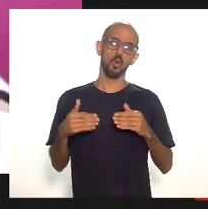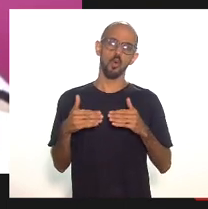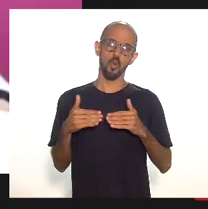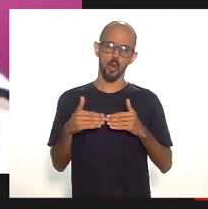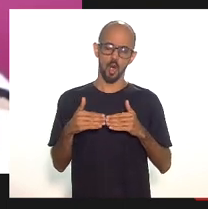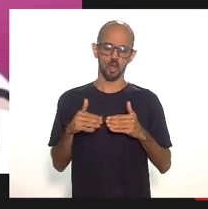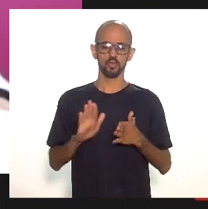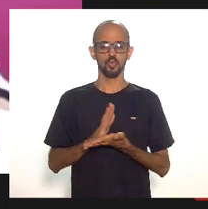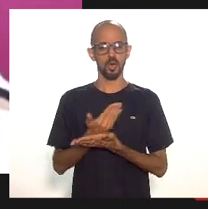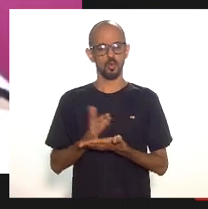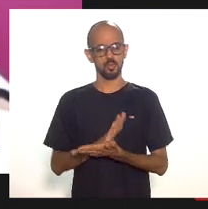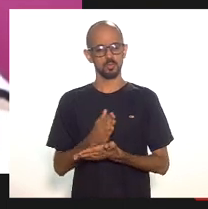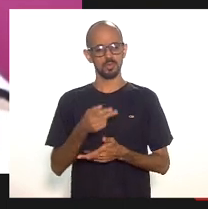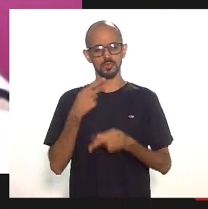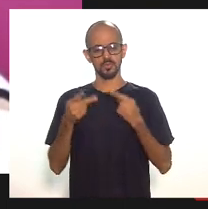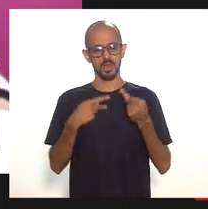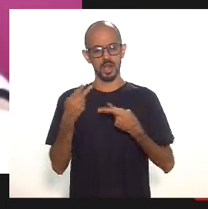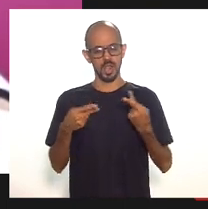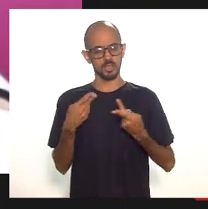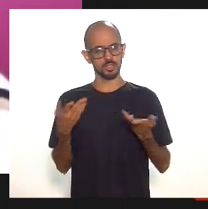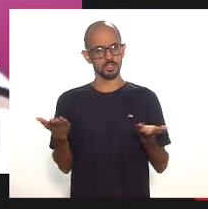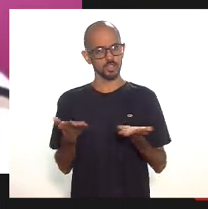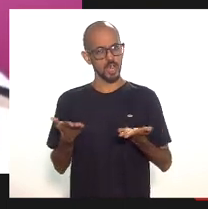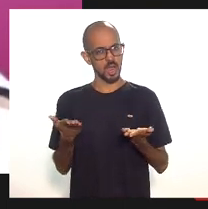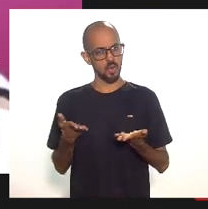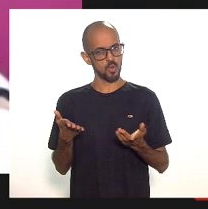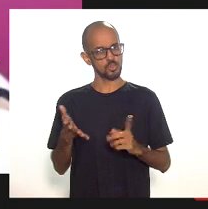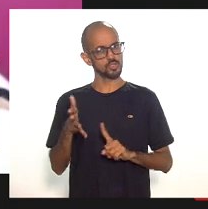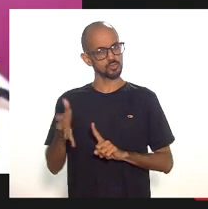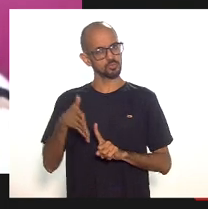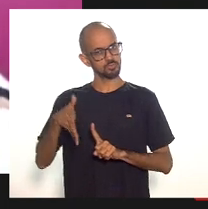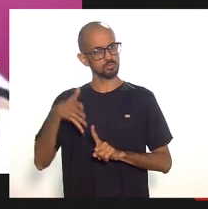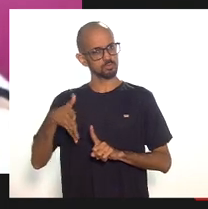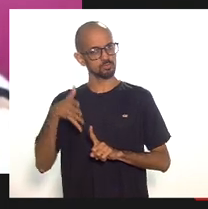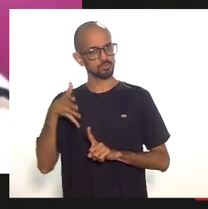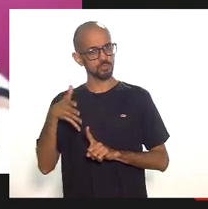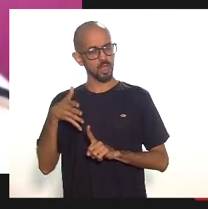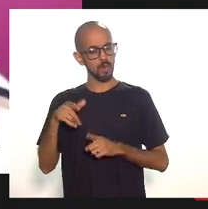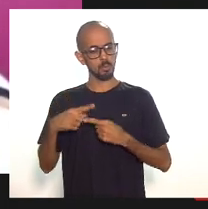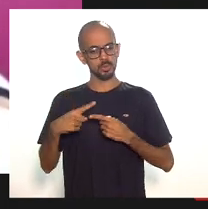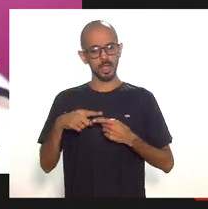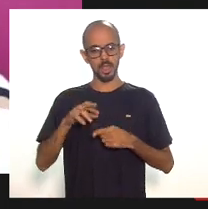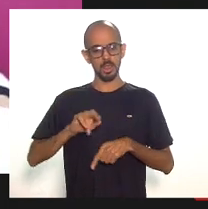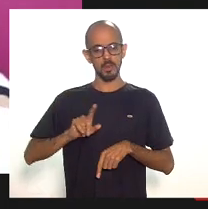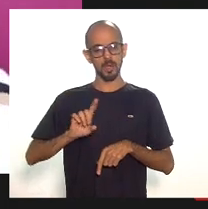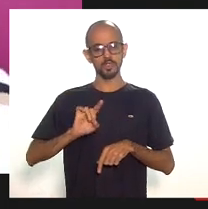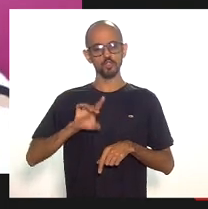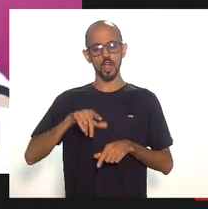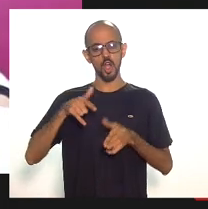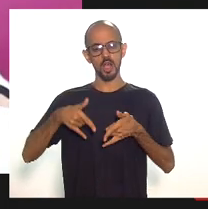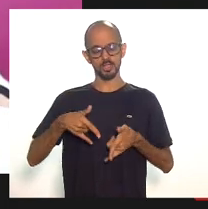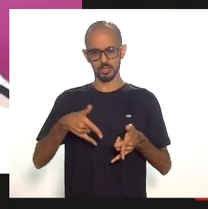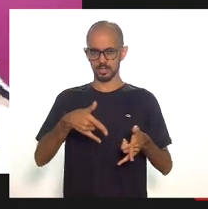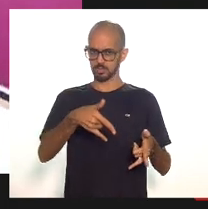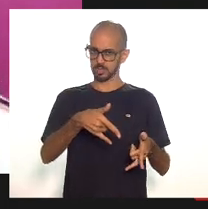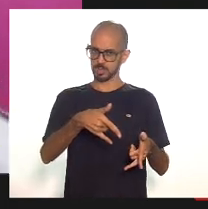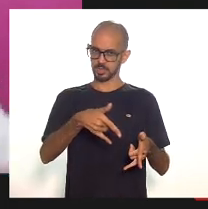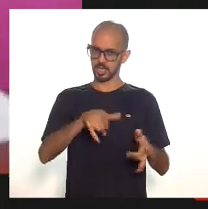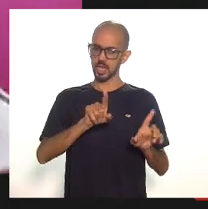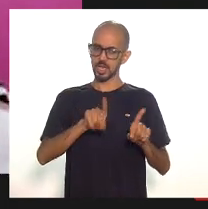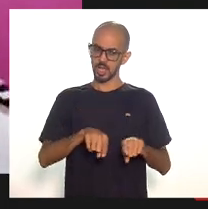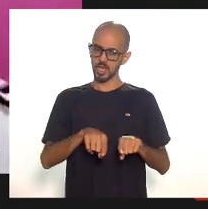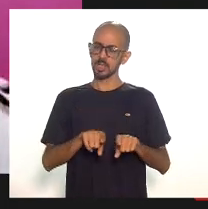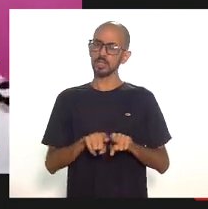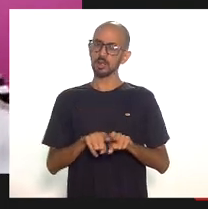aqui, porque a importância desse debate não é somente a questão dos leitos. Aqui a gente